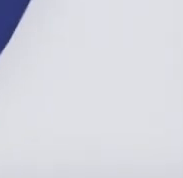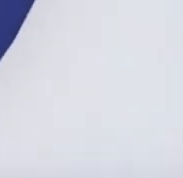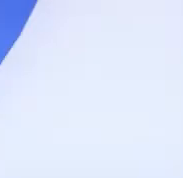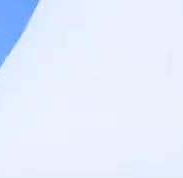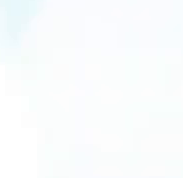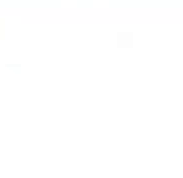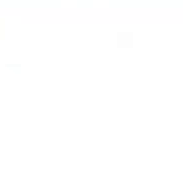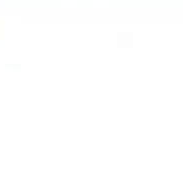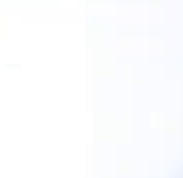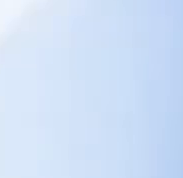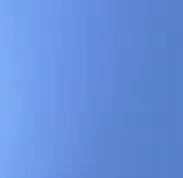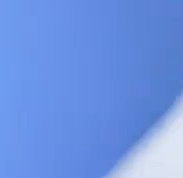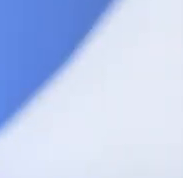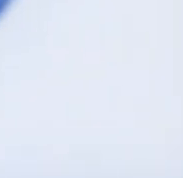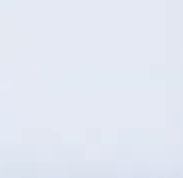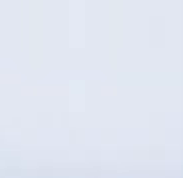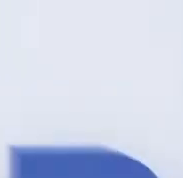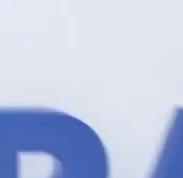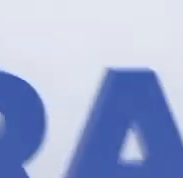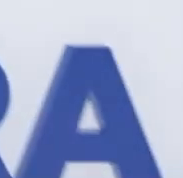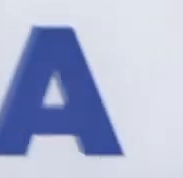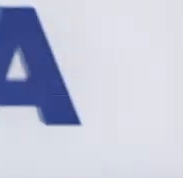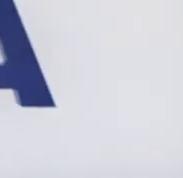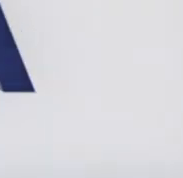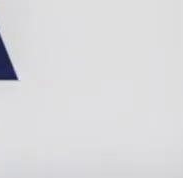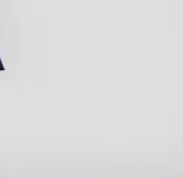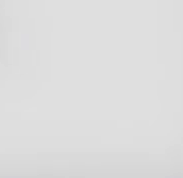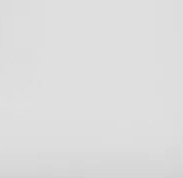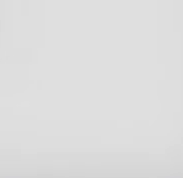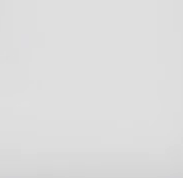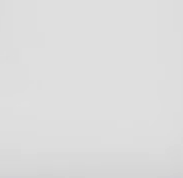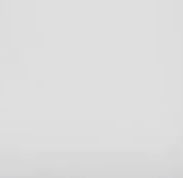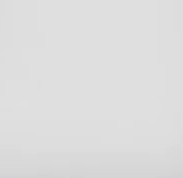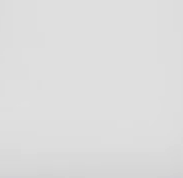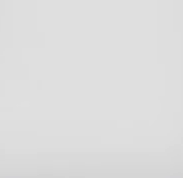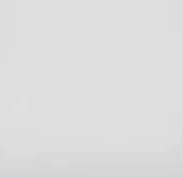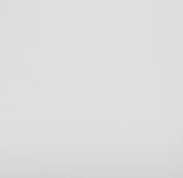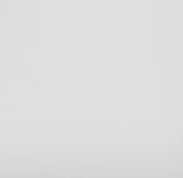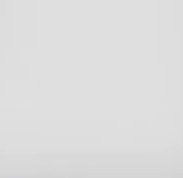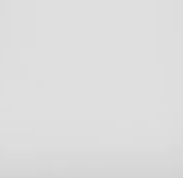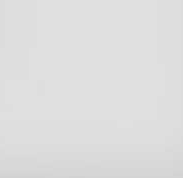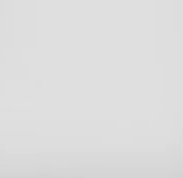TV Câmara, Campinas.